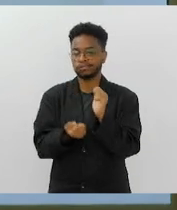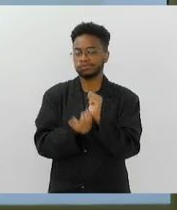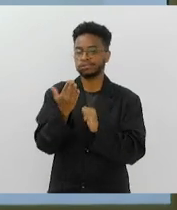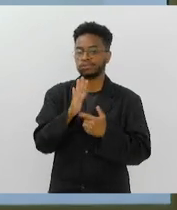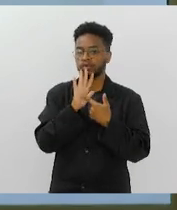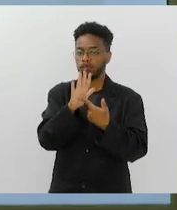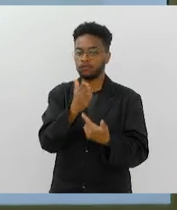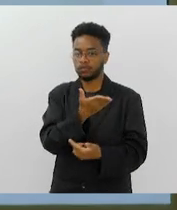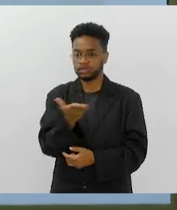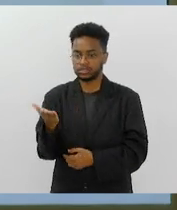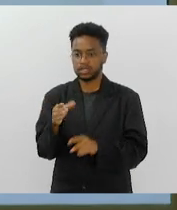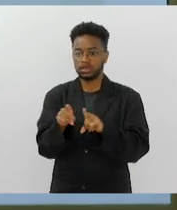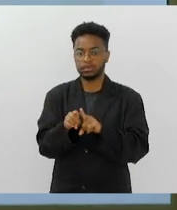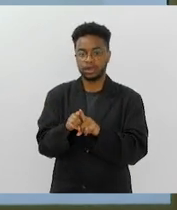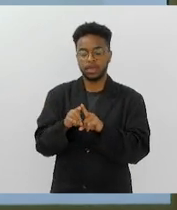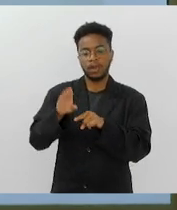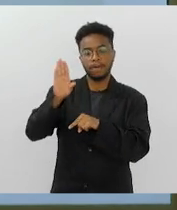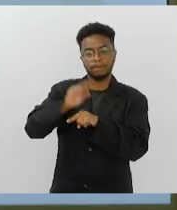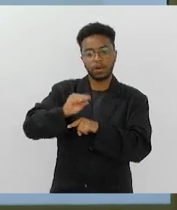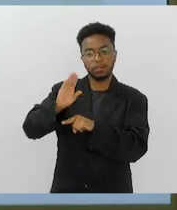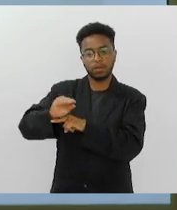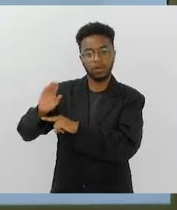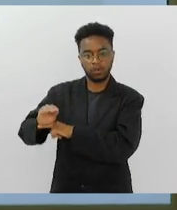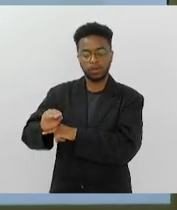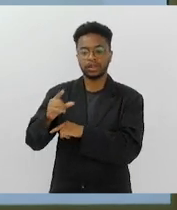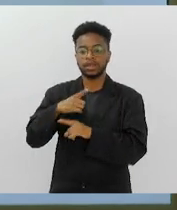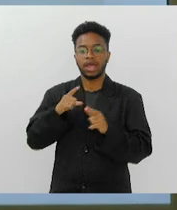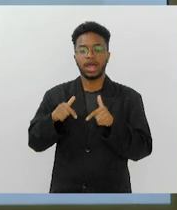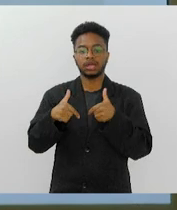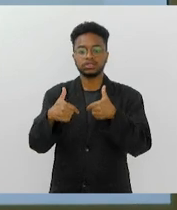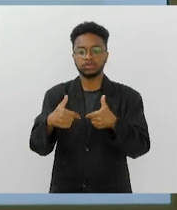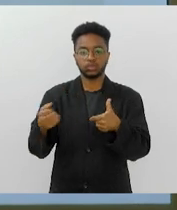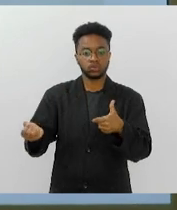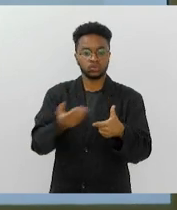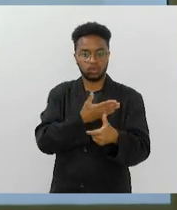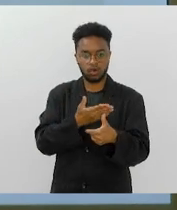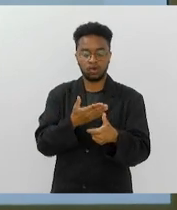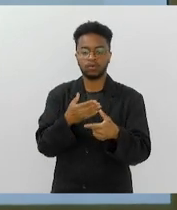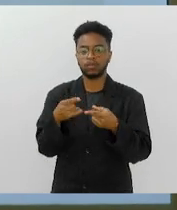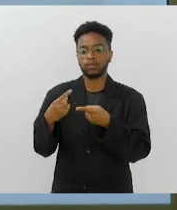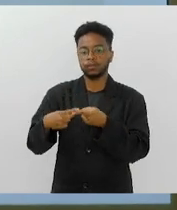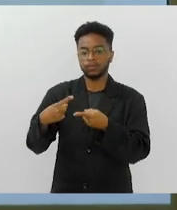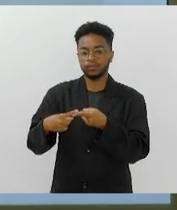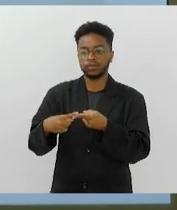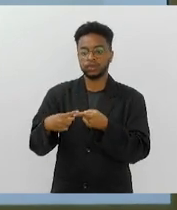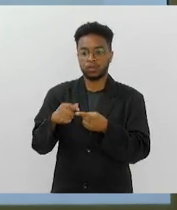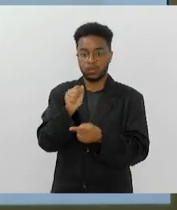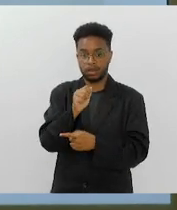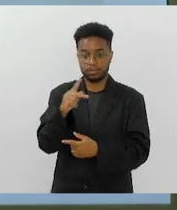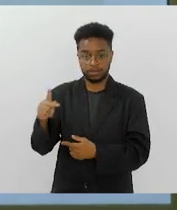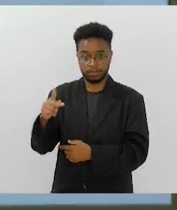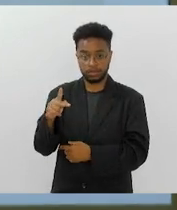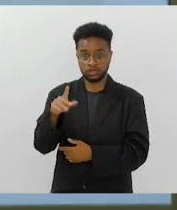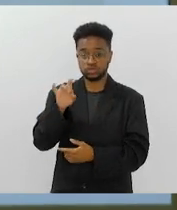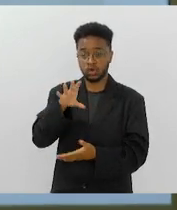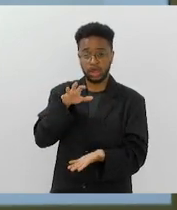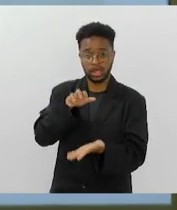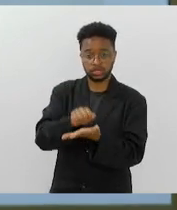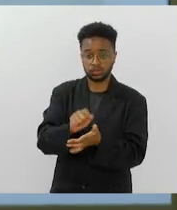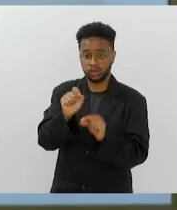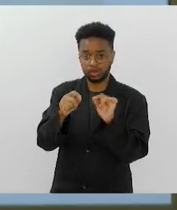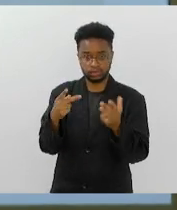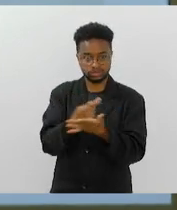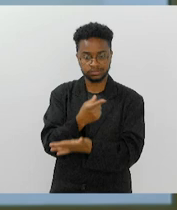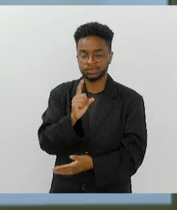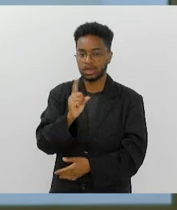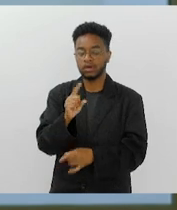para vocês também alguns prints de tela. É uma iniciativa muito inovadora, porque lá no aplicativo eles não só registram as ocorrências,